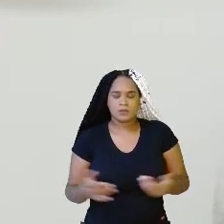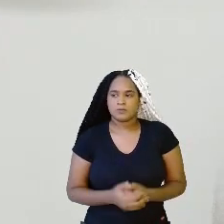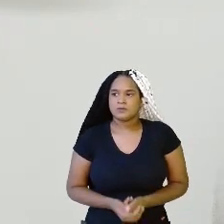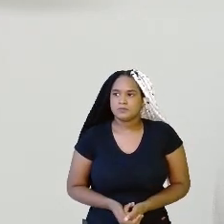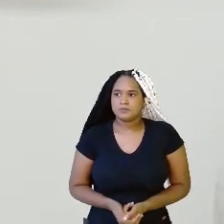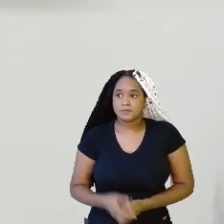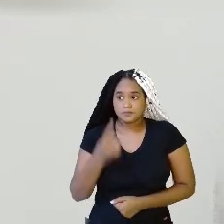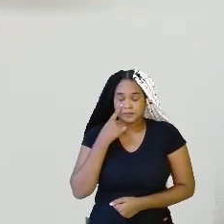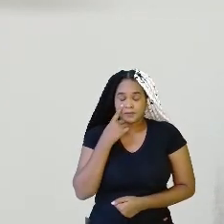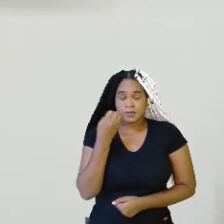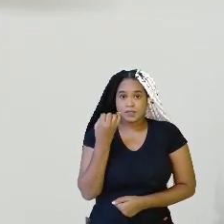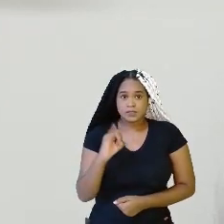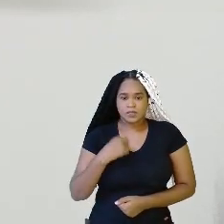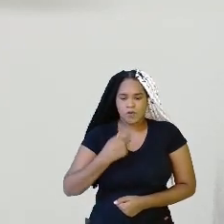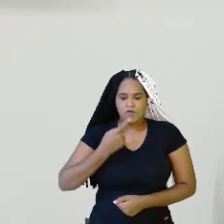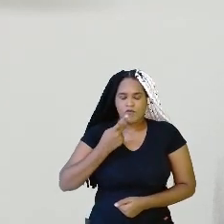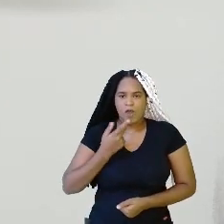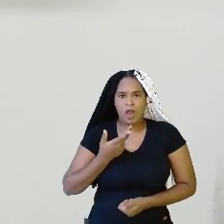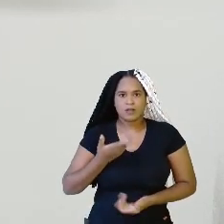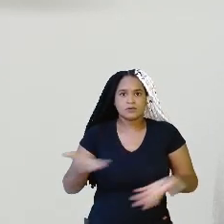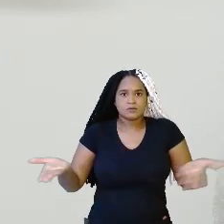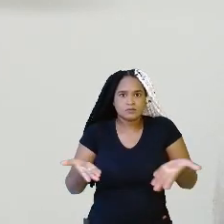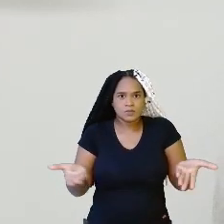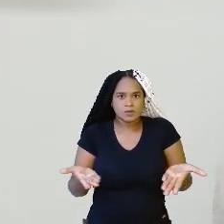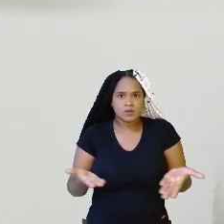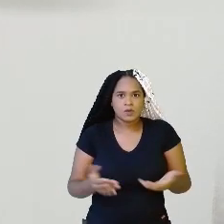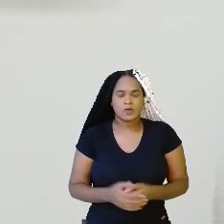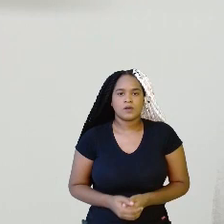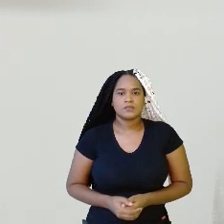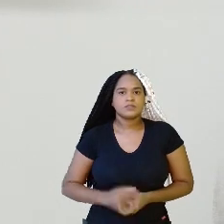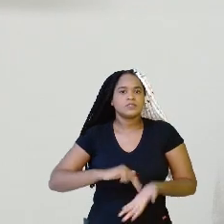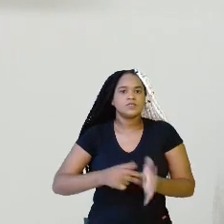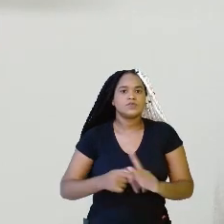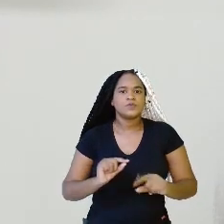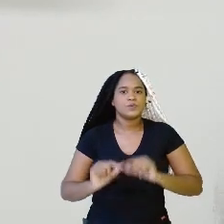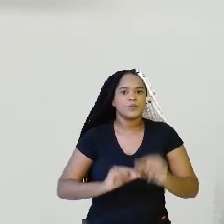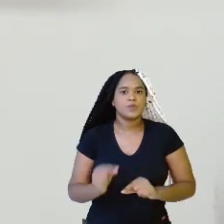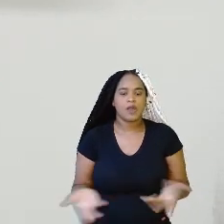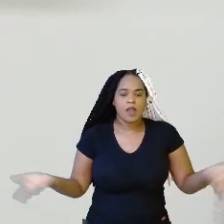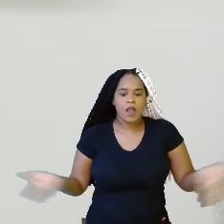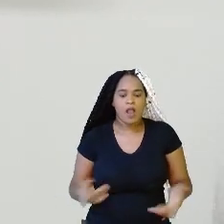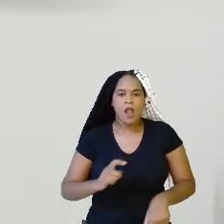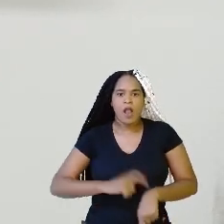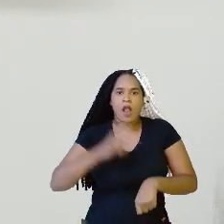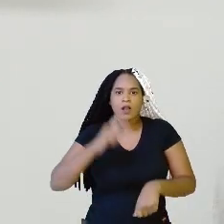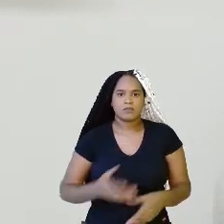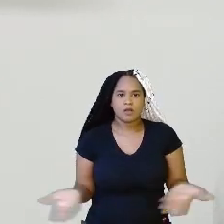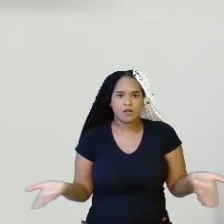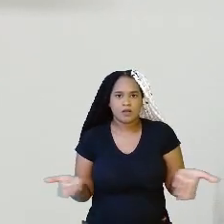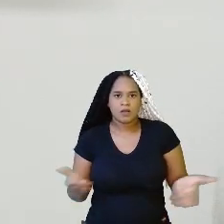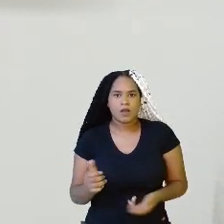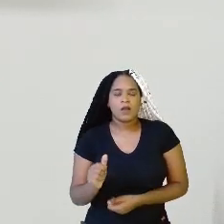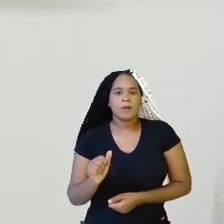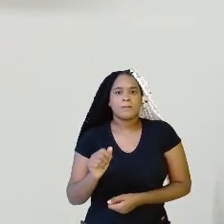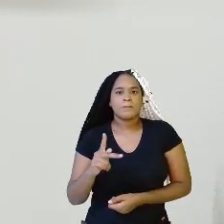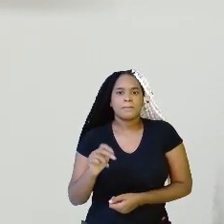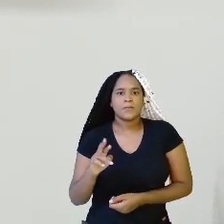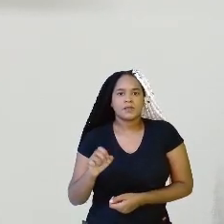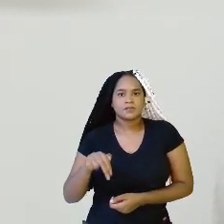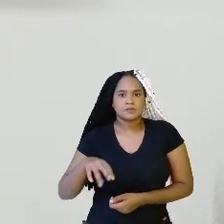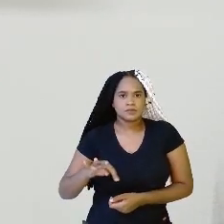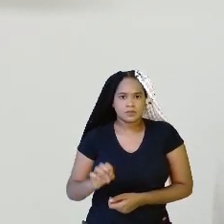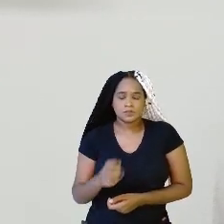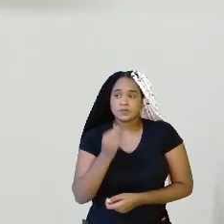fala. Então, se eu estou falando está acontecendo agora, é presente, é o dia de hoje, é o momento do agora. Nós temos aí um